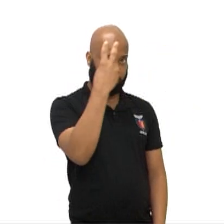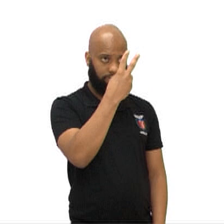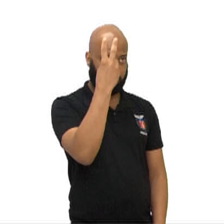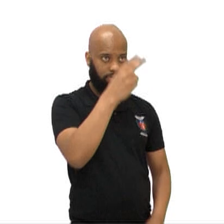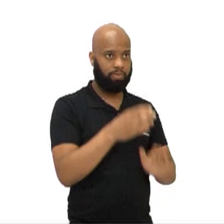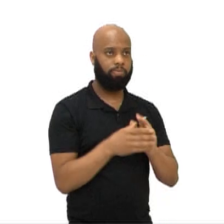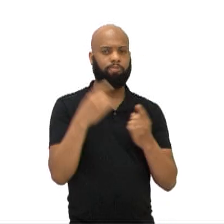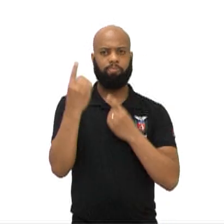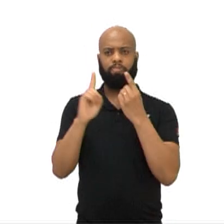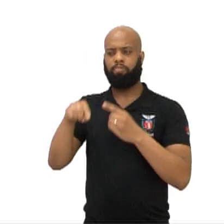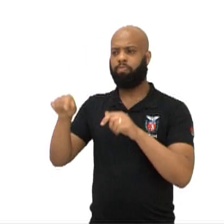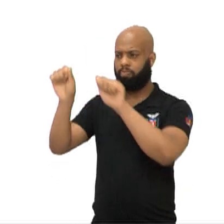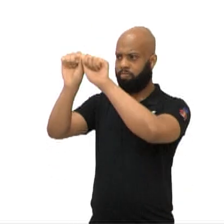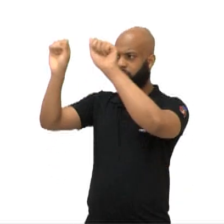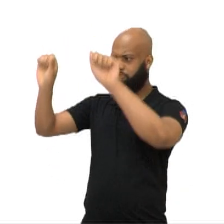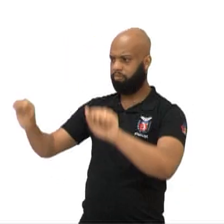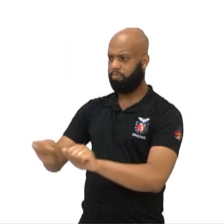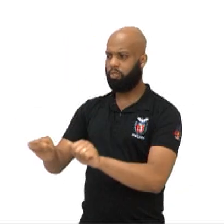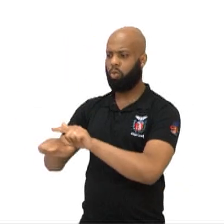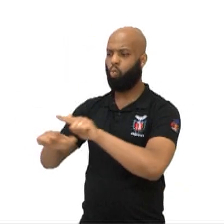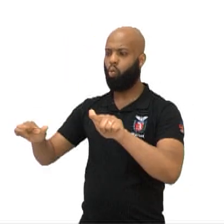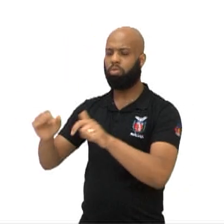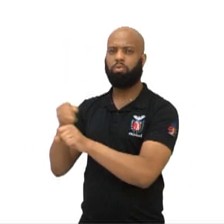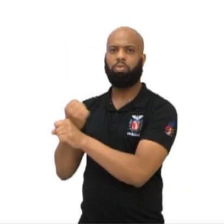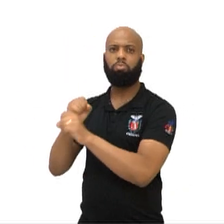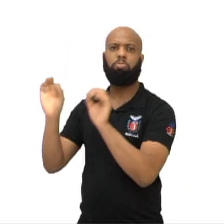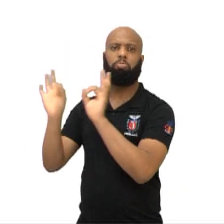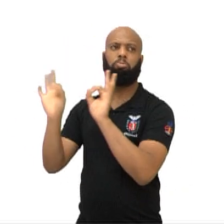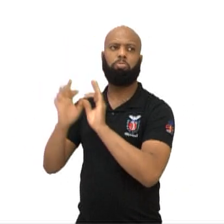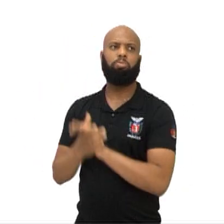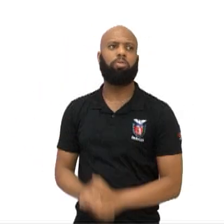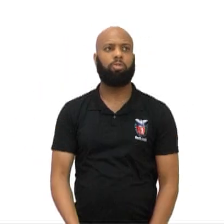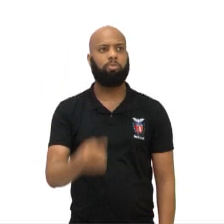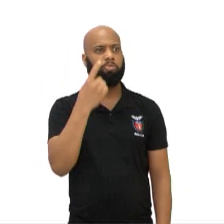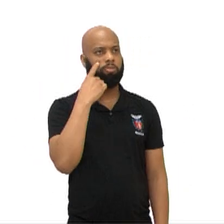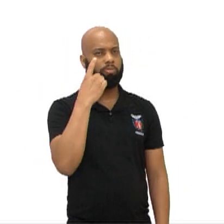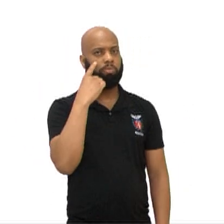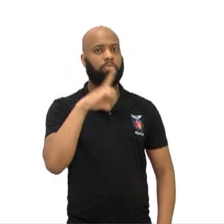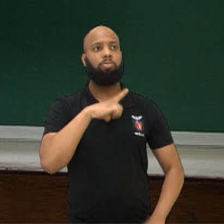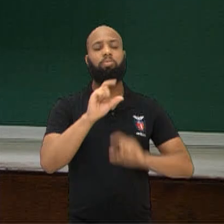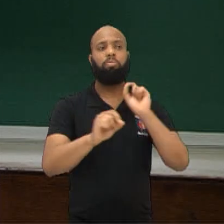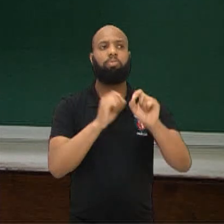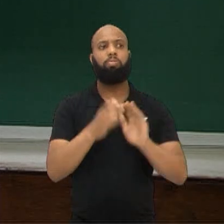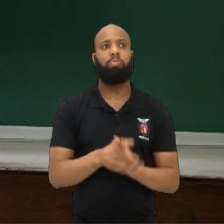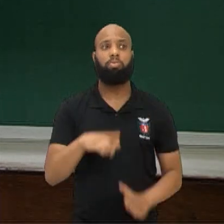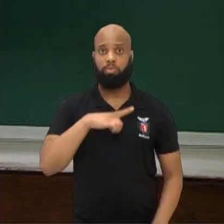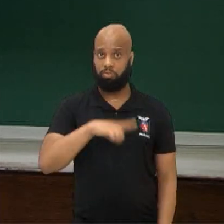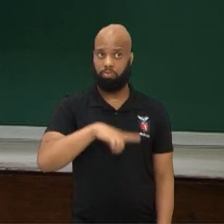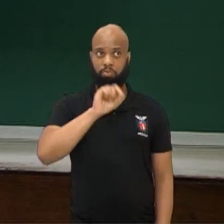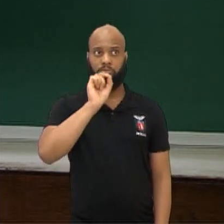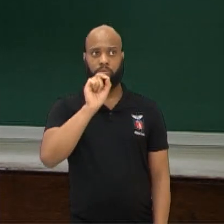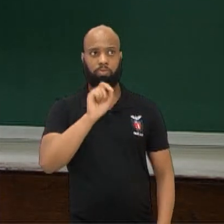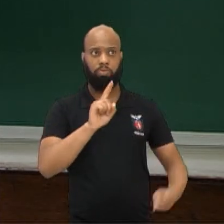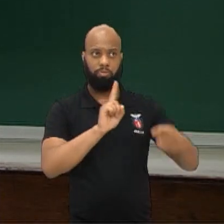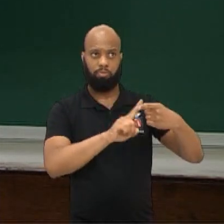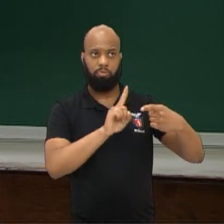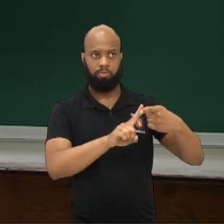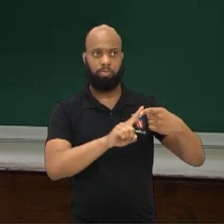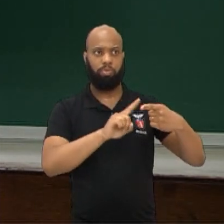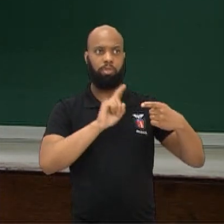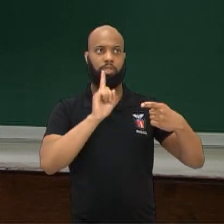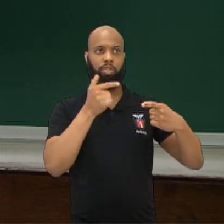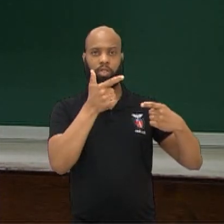quadrados, qual é a área sem construções? Então, veja lá que nós temos opções para isso. Letra